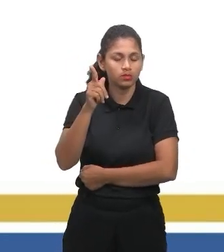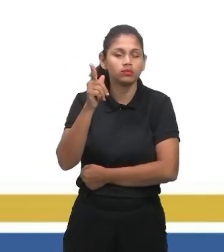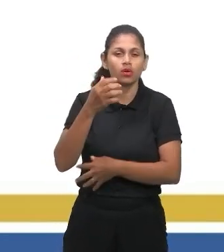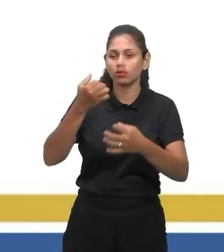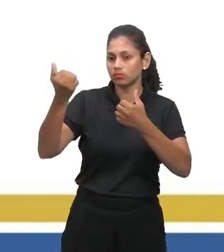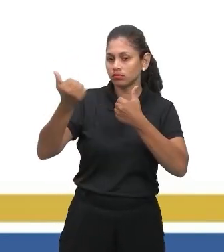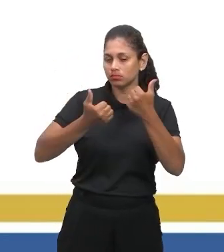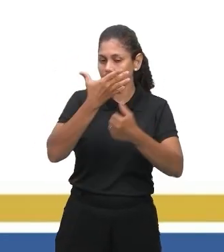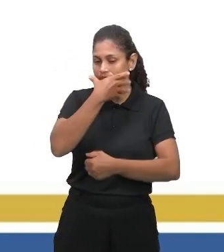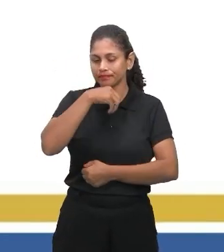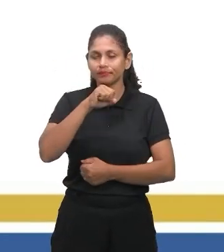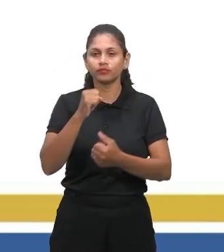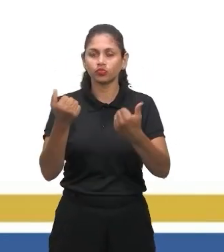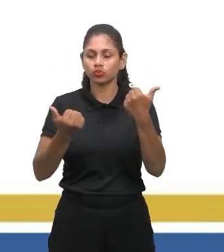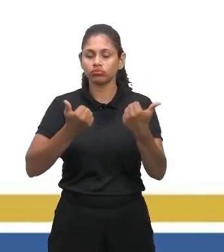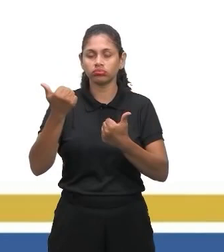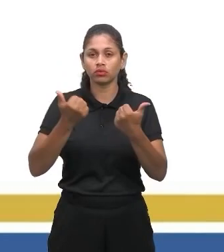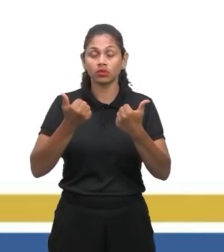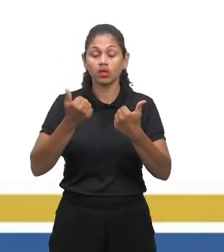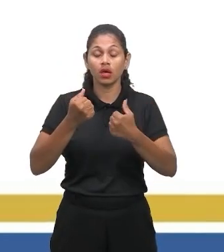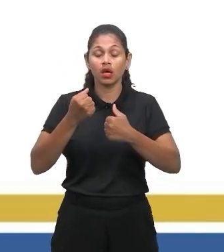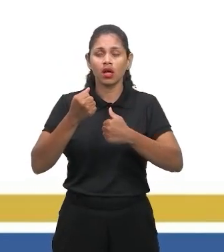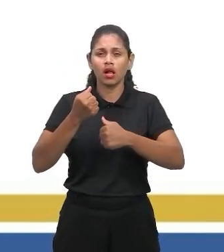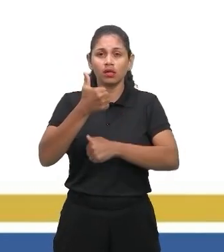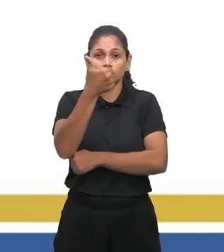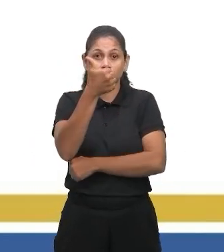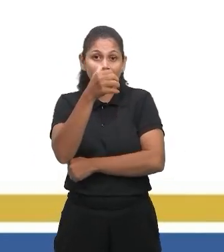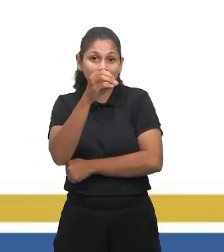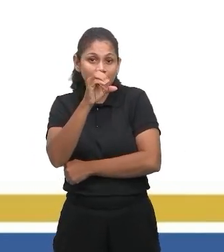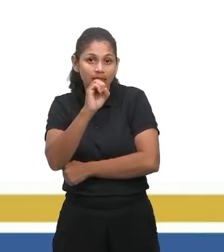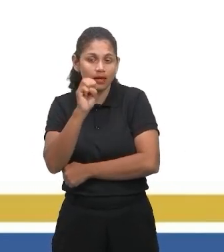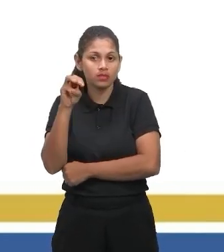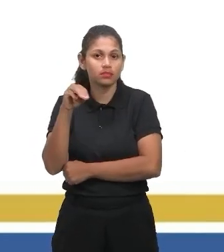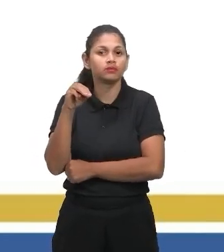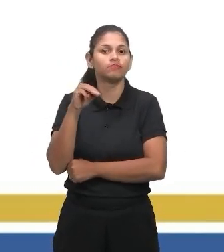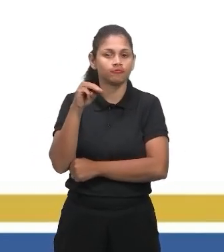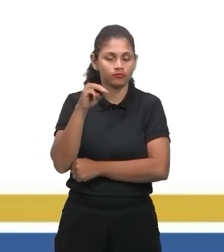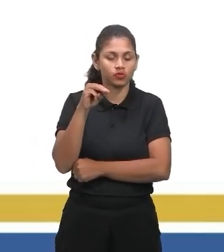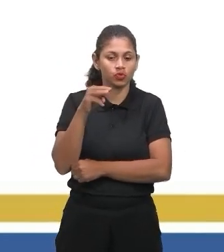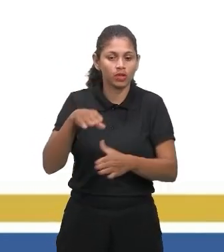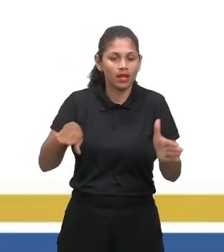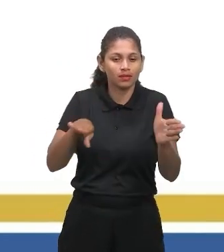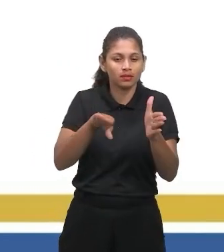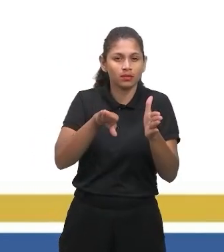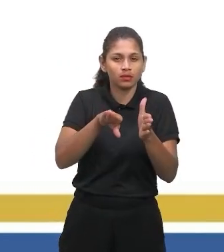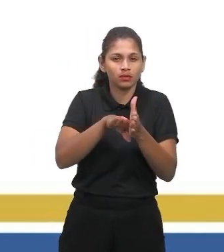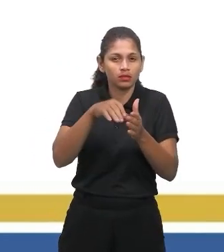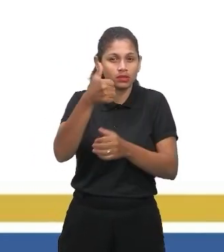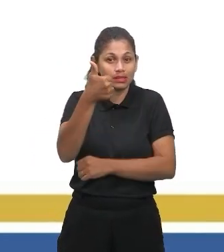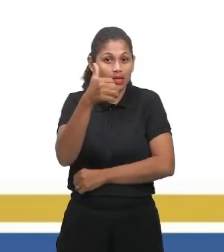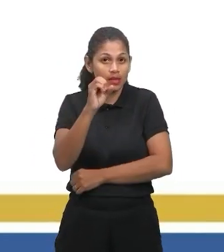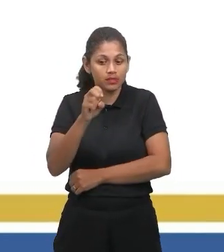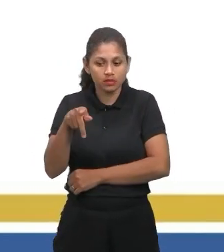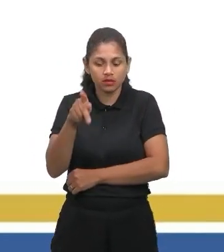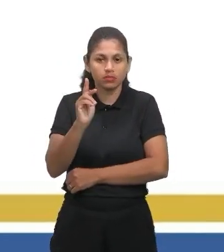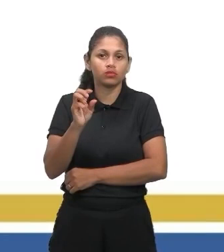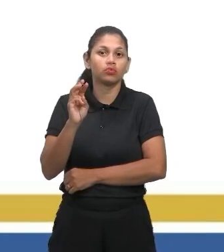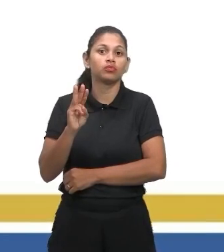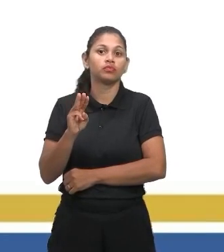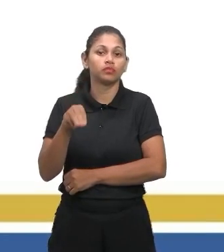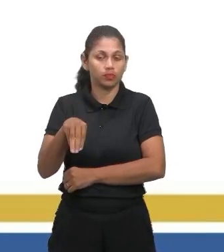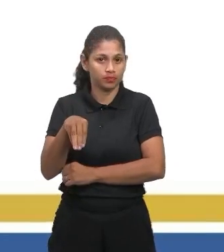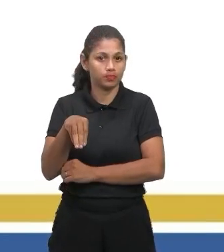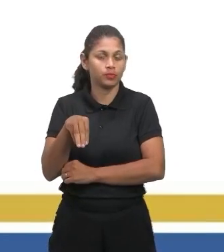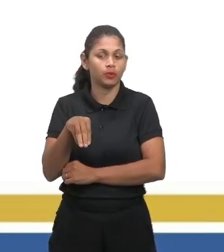10 minutos para percorrer a distância de 10 km. Após a implantação do sistema de monitoramento, um percurso de